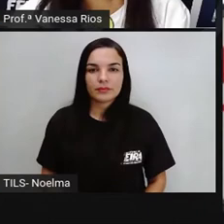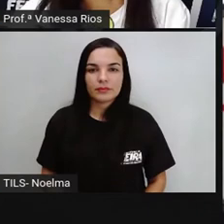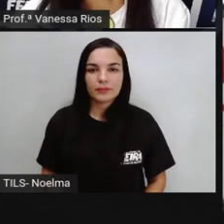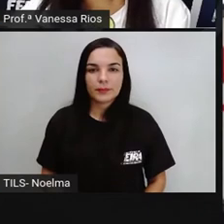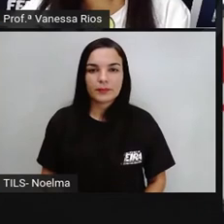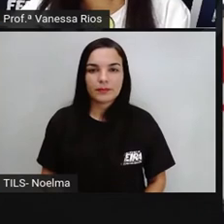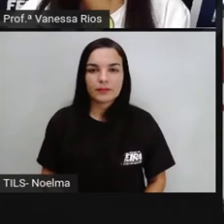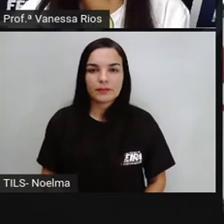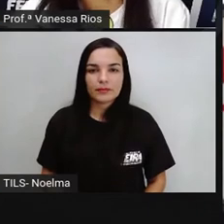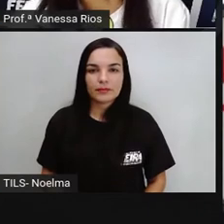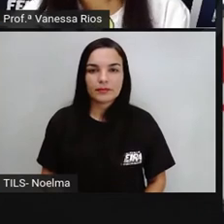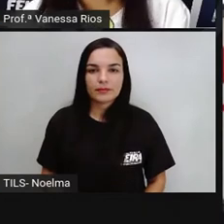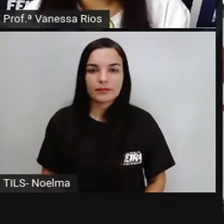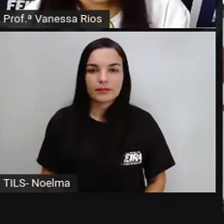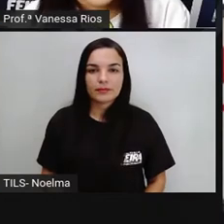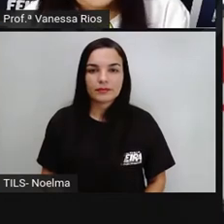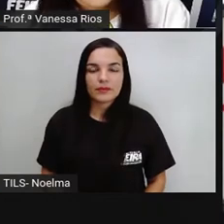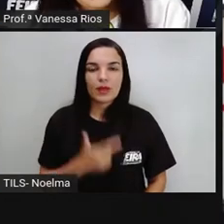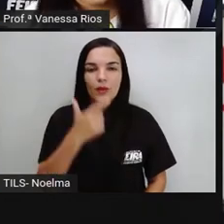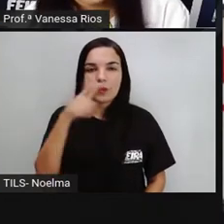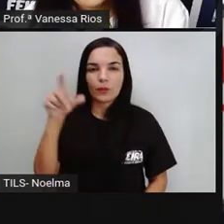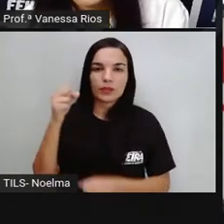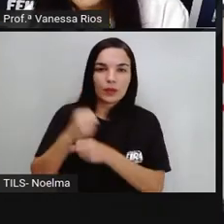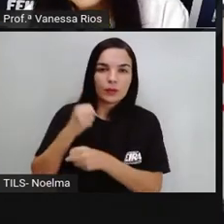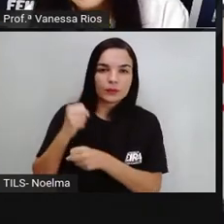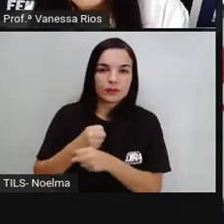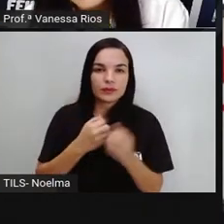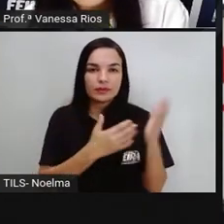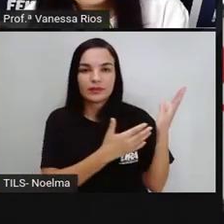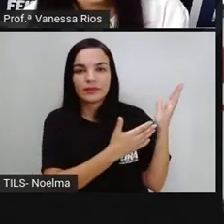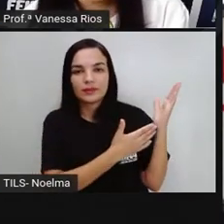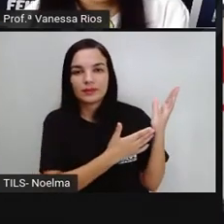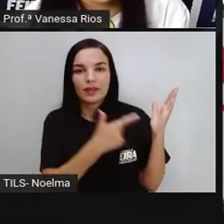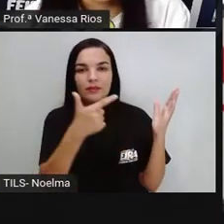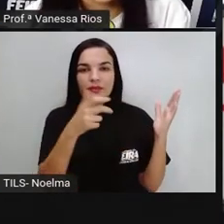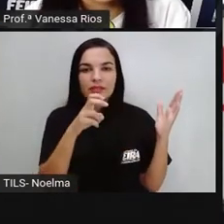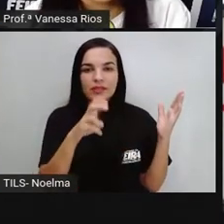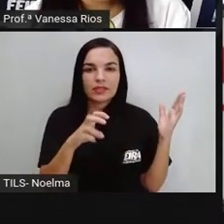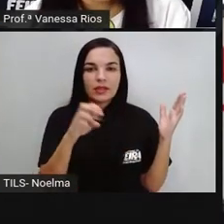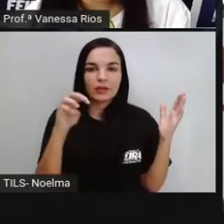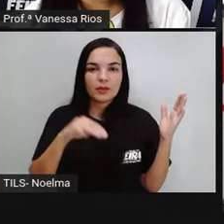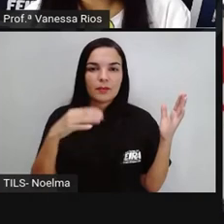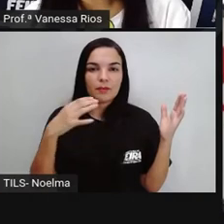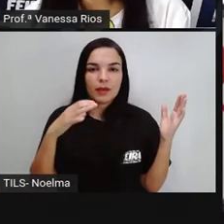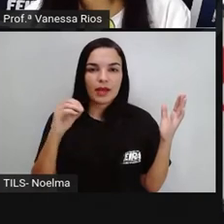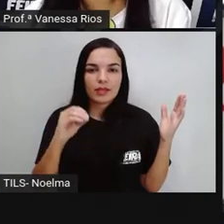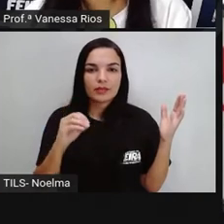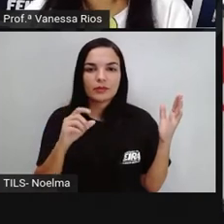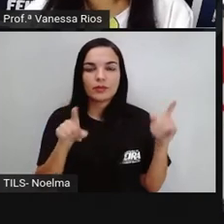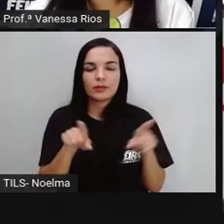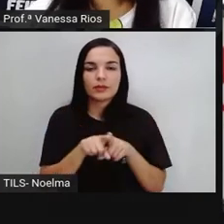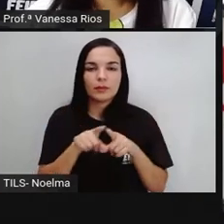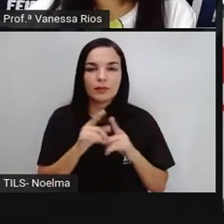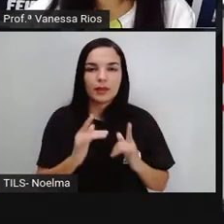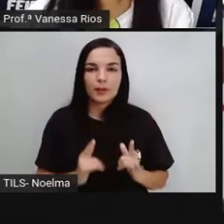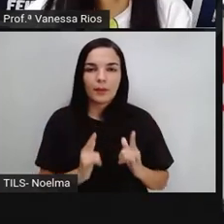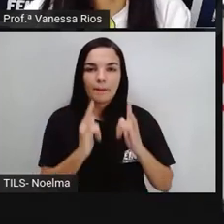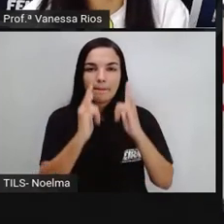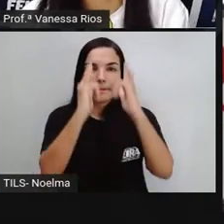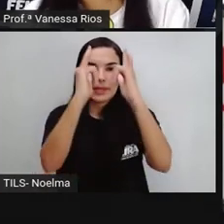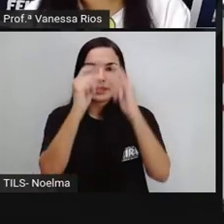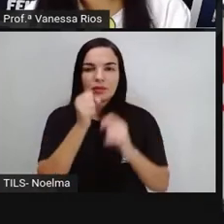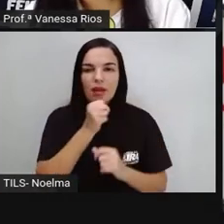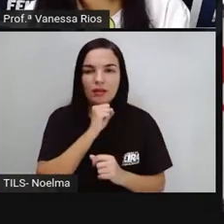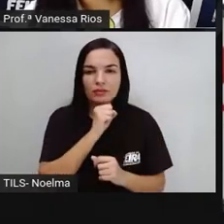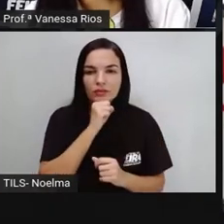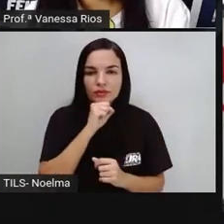Aí observamos essa outra construção, que é a Filarmônica 25 de Março. É um prédio também antigo, a gente percebe